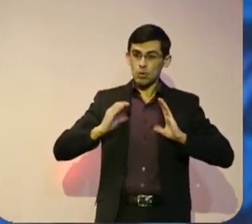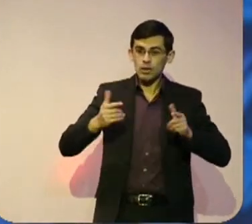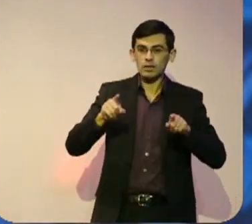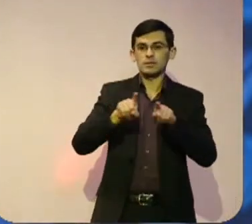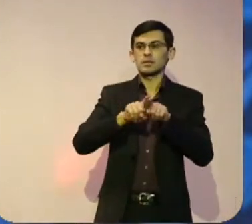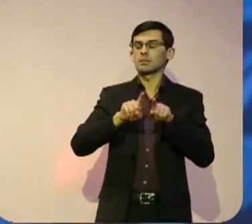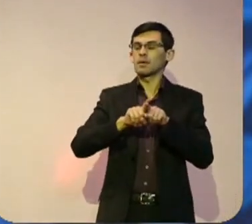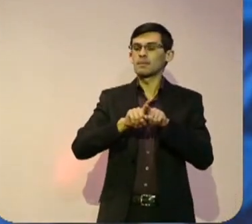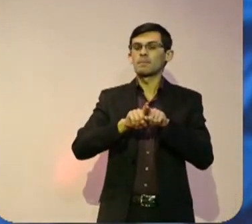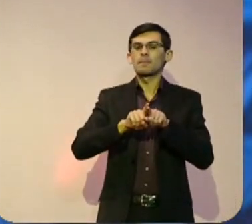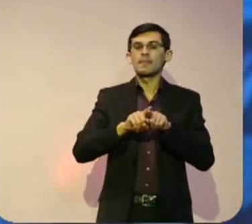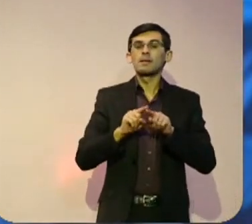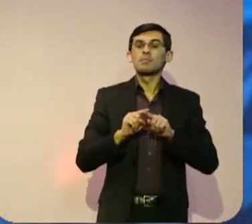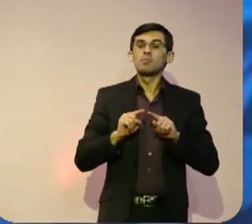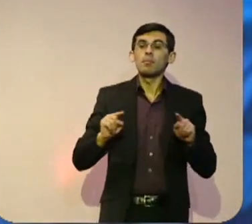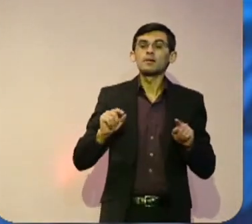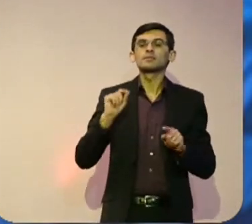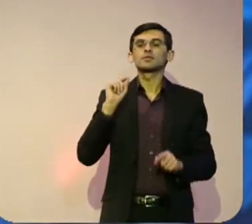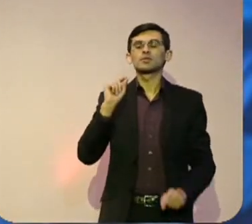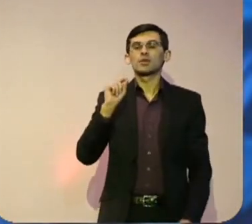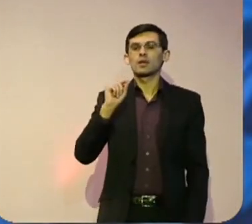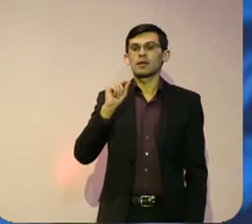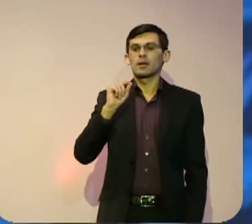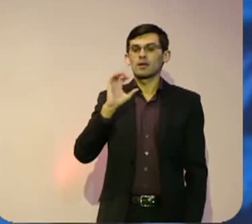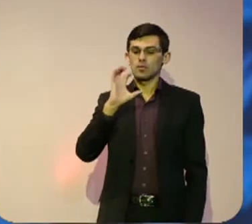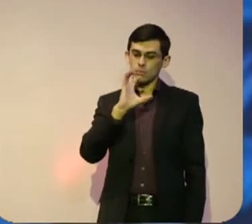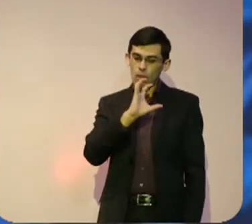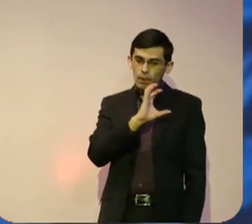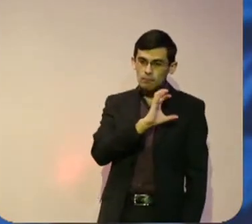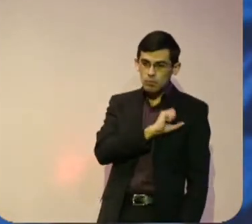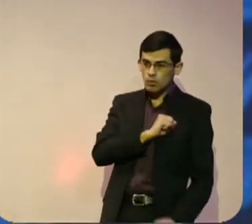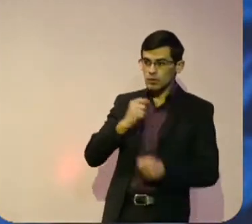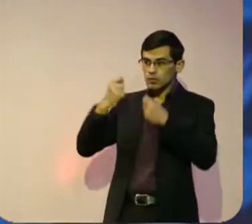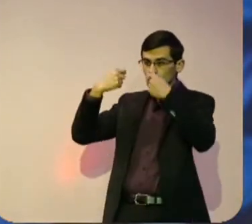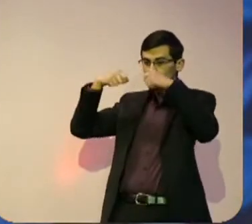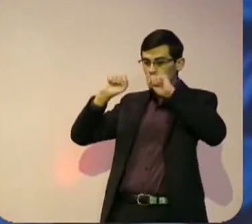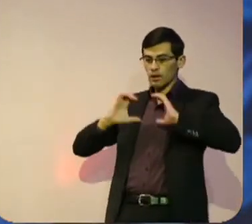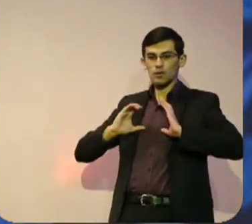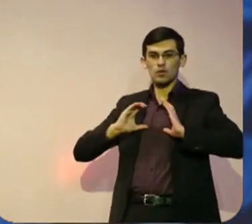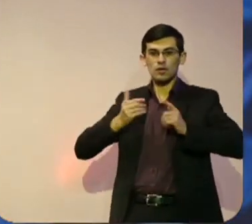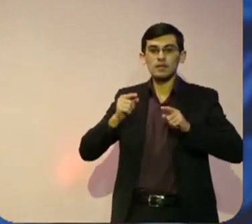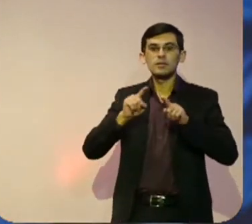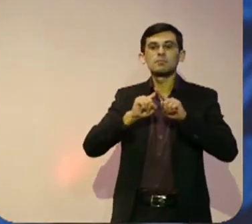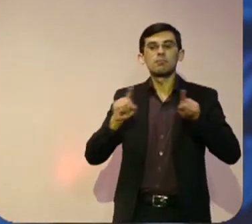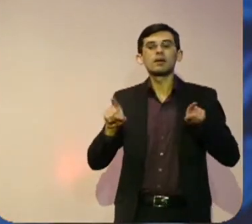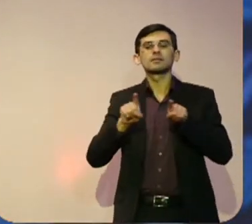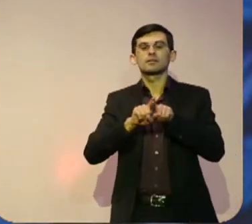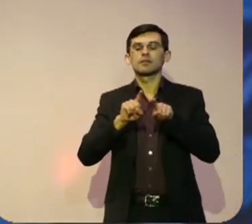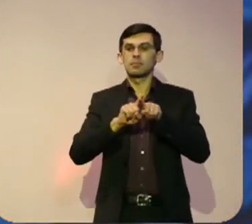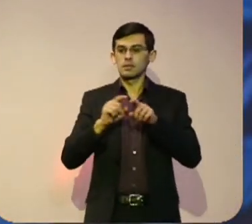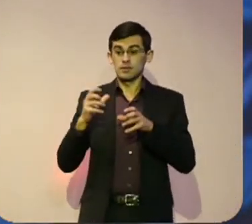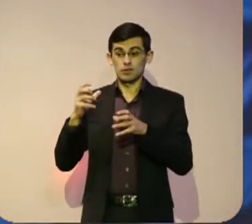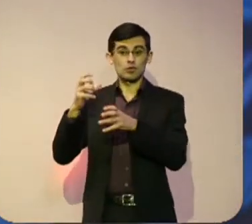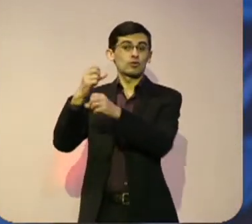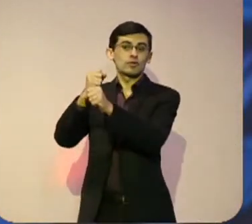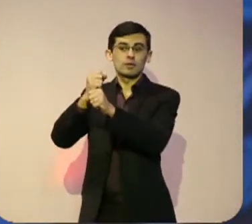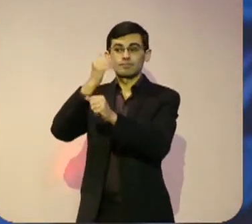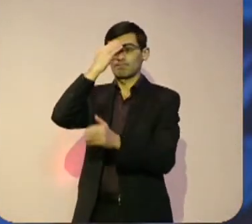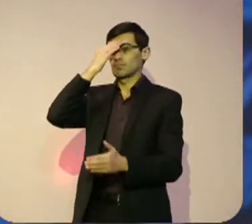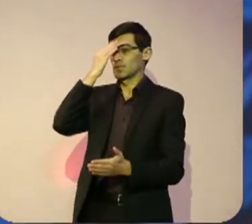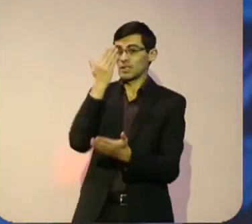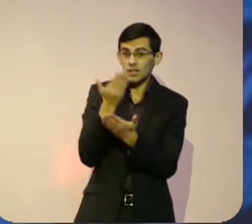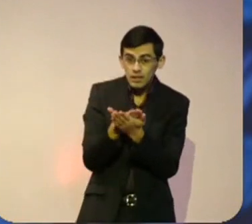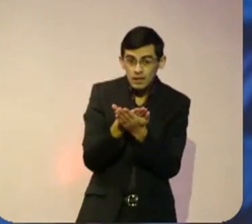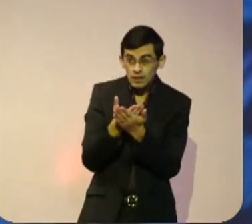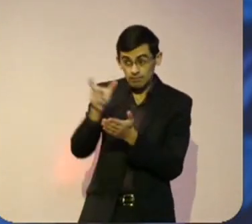E é a coragem que o amor nos dá, mas a coragem de confiar, de crer